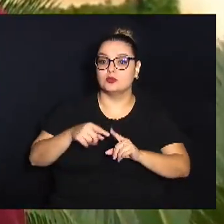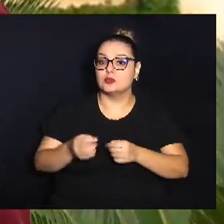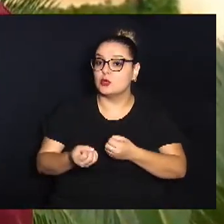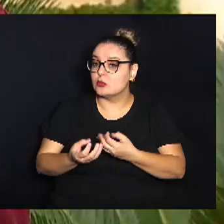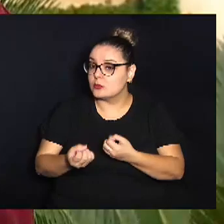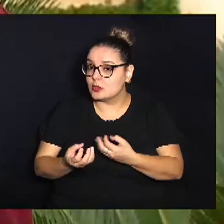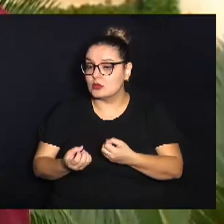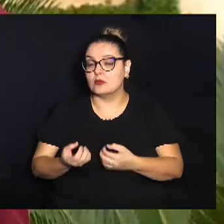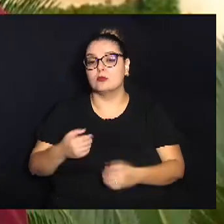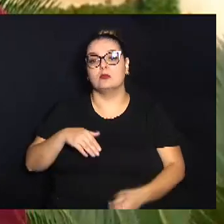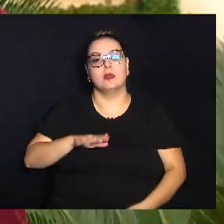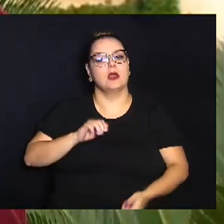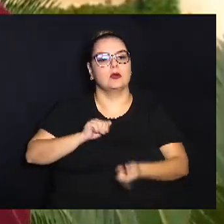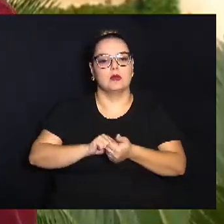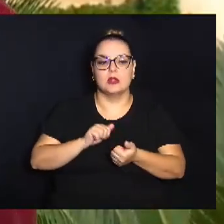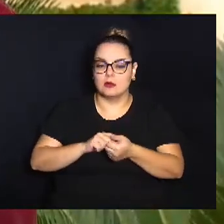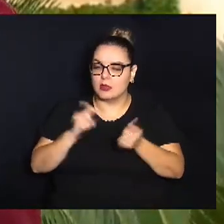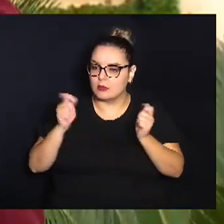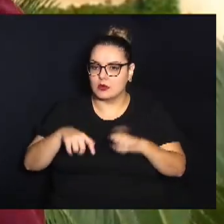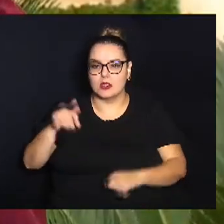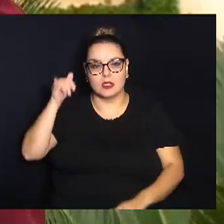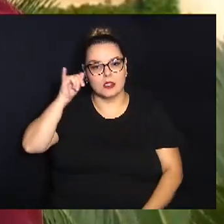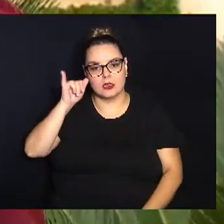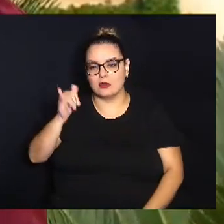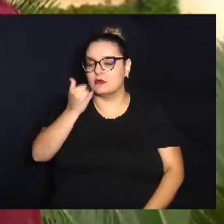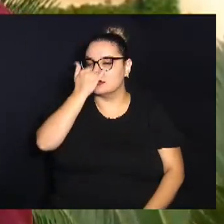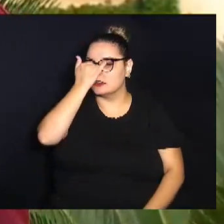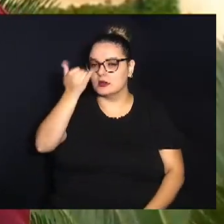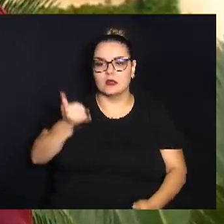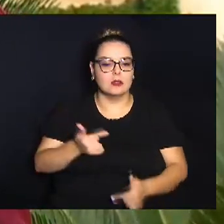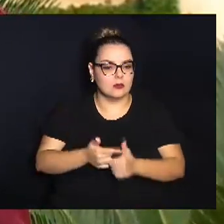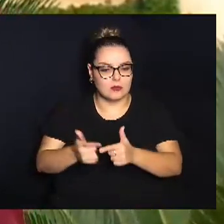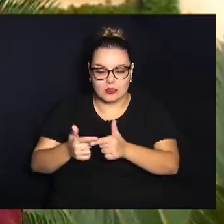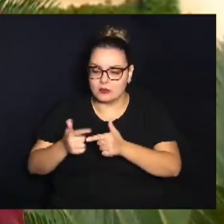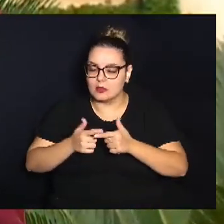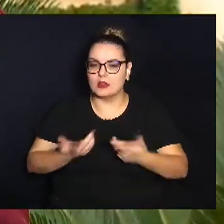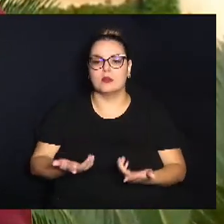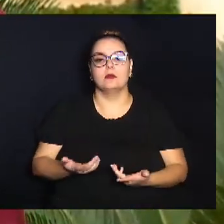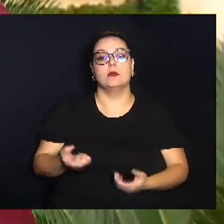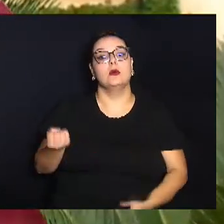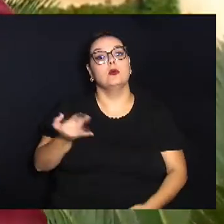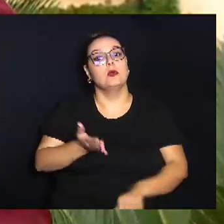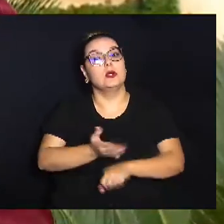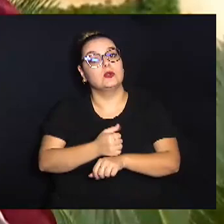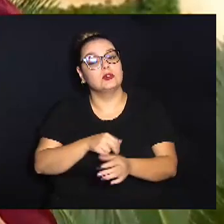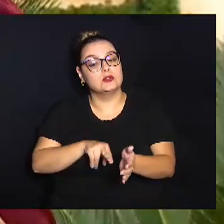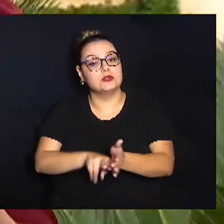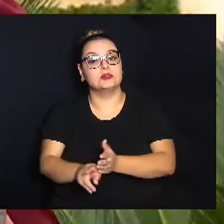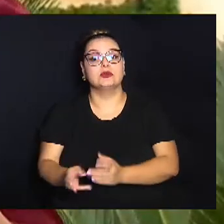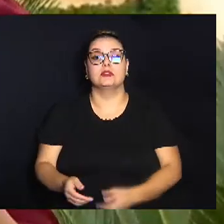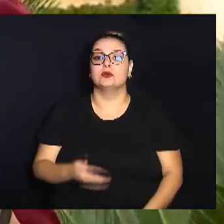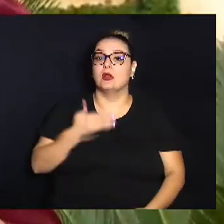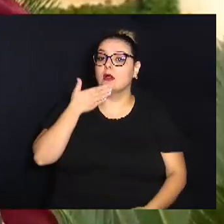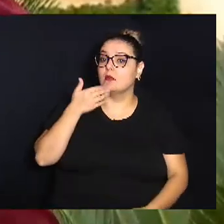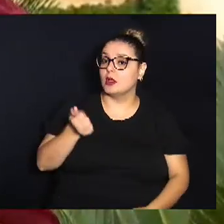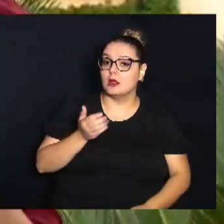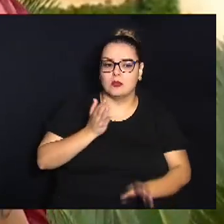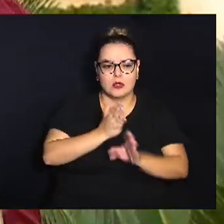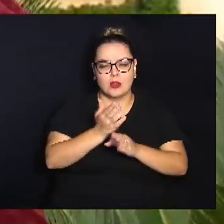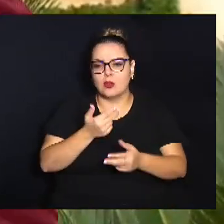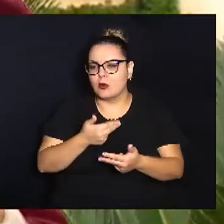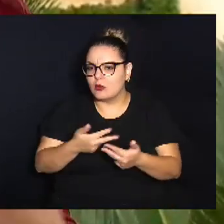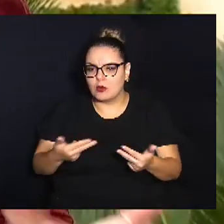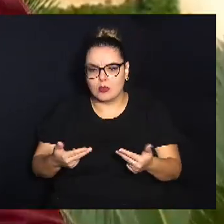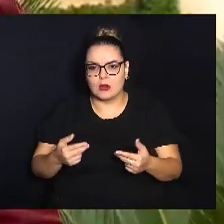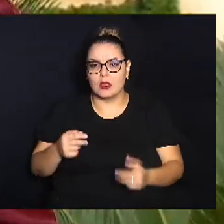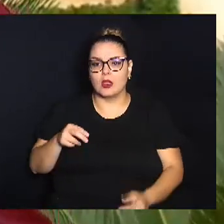mais qualificada possível para a nossa população, explicando o quanto antes a gente diagnosticar, né, identificar qualquer ruído, enfim.